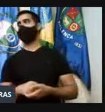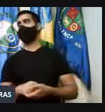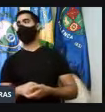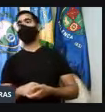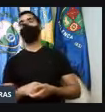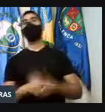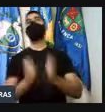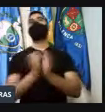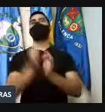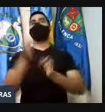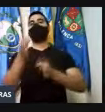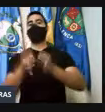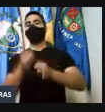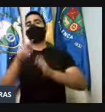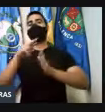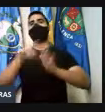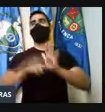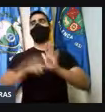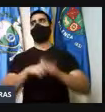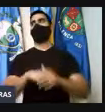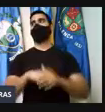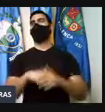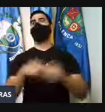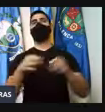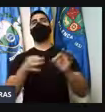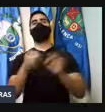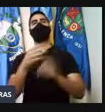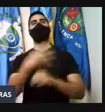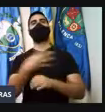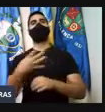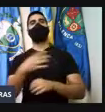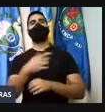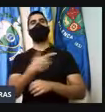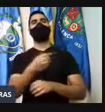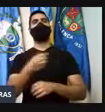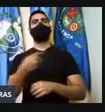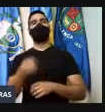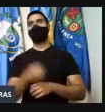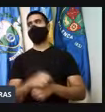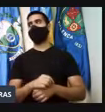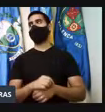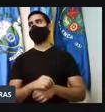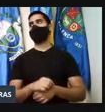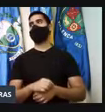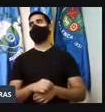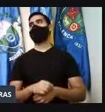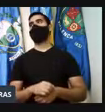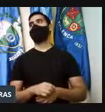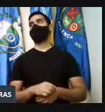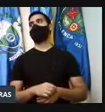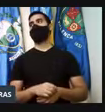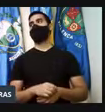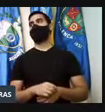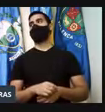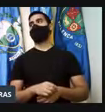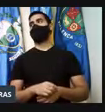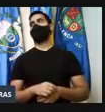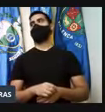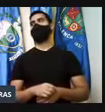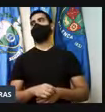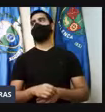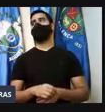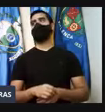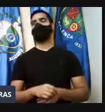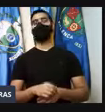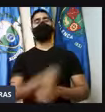Constituição e Justiça. Redação ao projeto de resolução 44/2020, Silva Rogério Furtado da Graça. Fica concedido o título benemérito